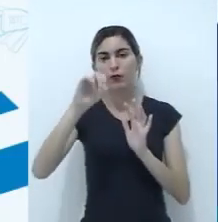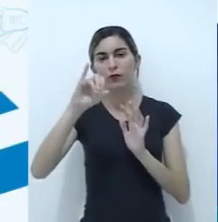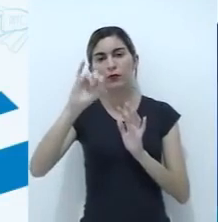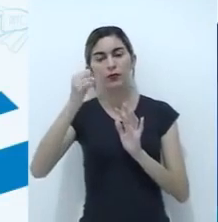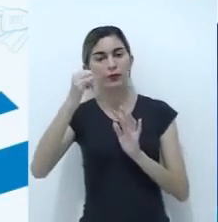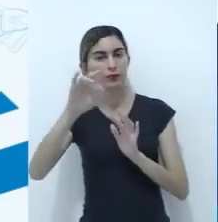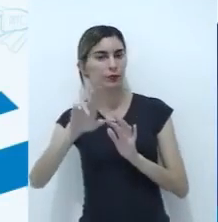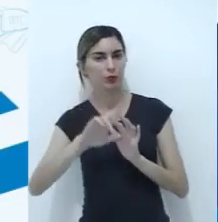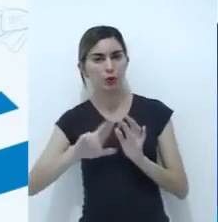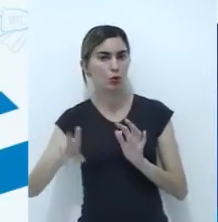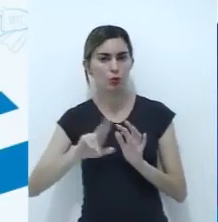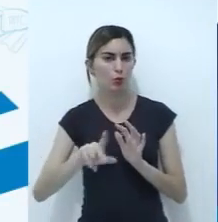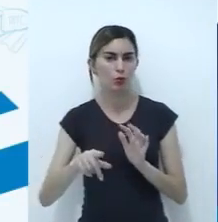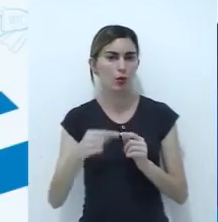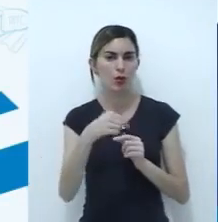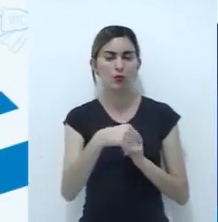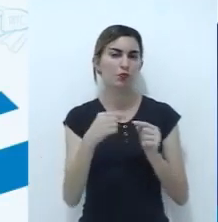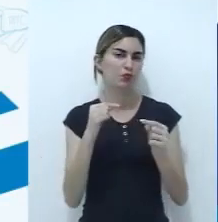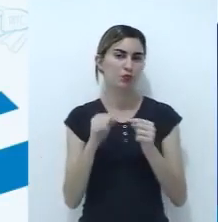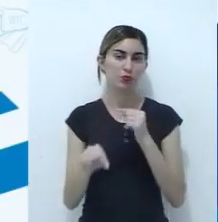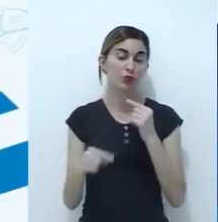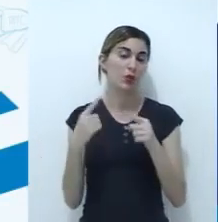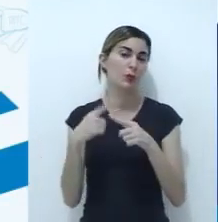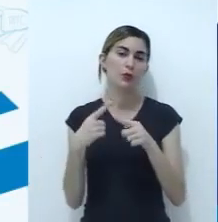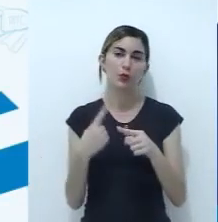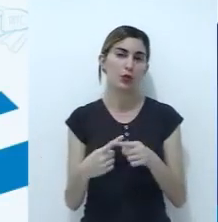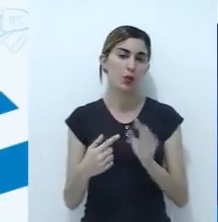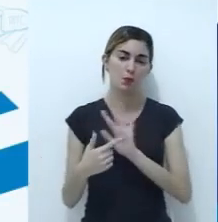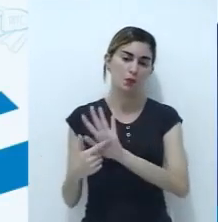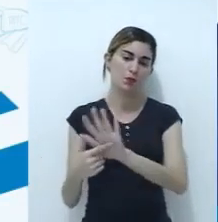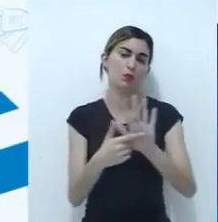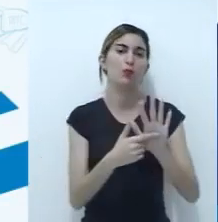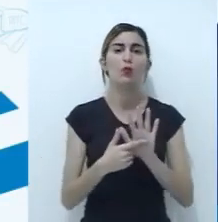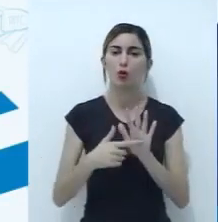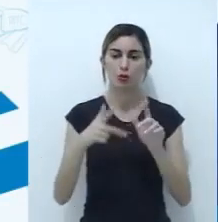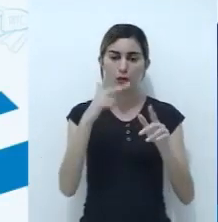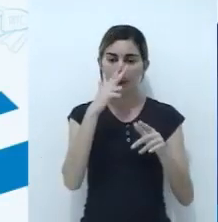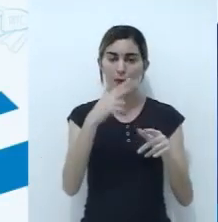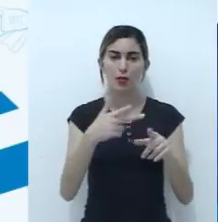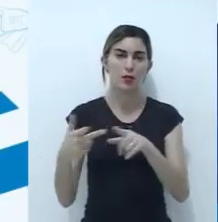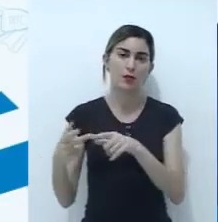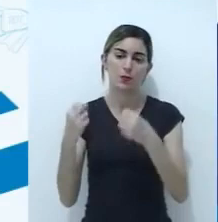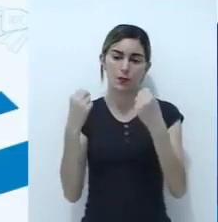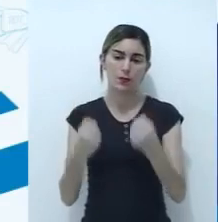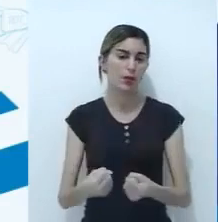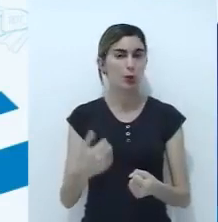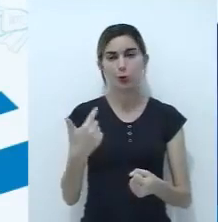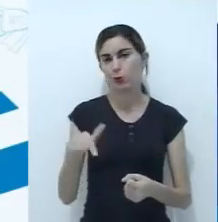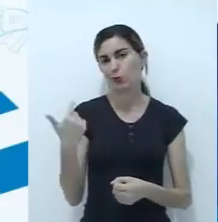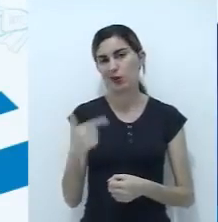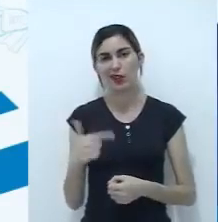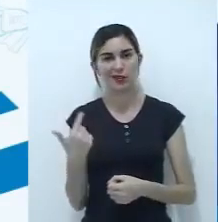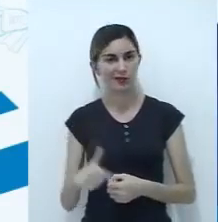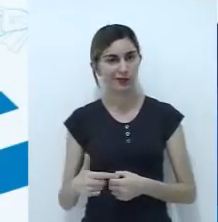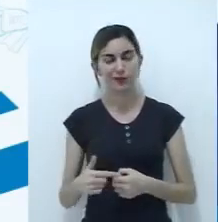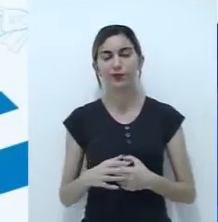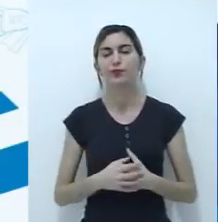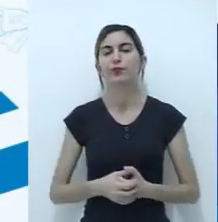Lavoisier não vai ser considerada aqui, porque não vai apresentar a mesma massa. Deixa eu colocar